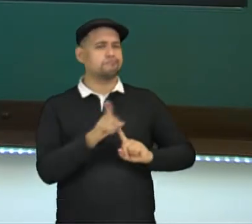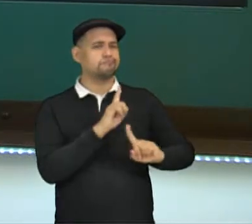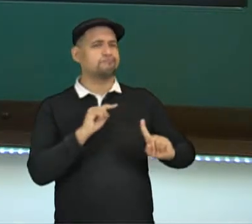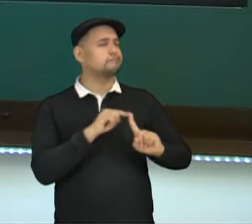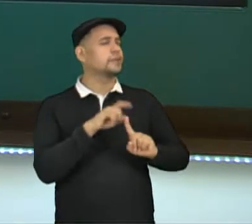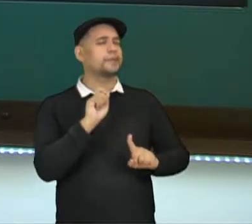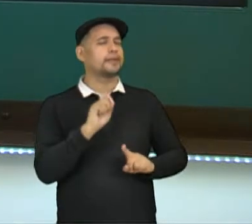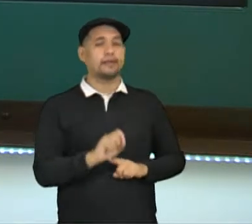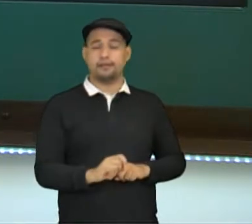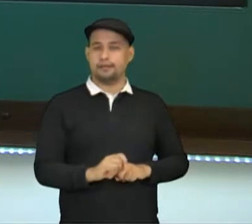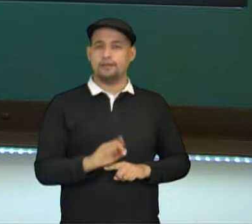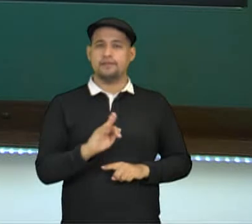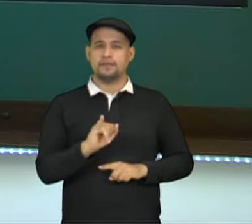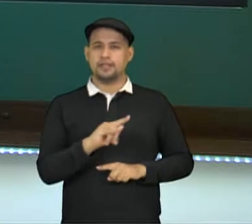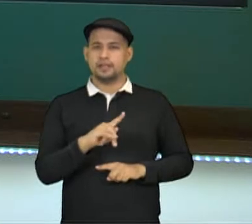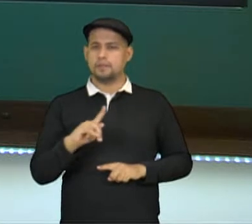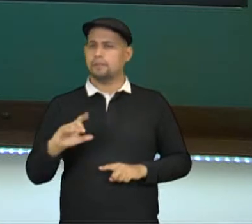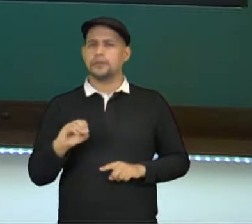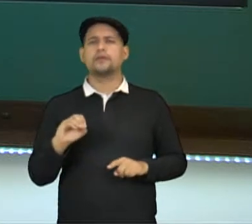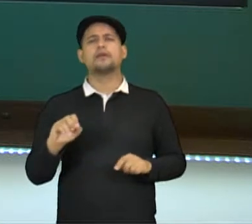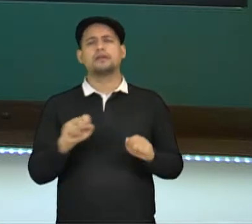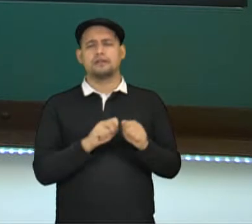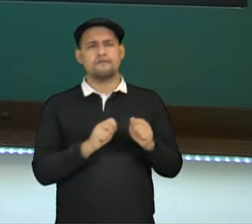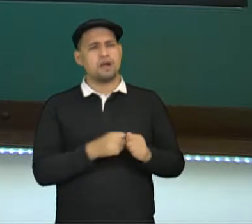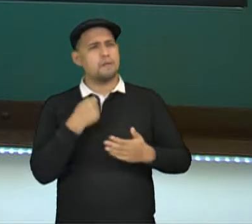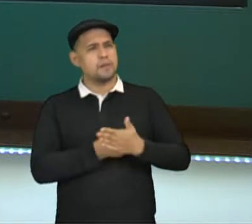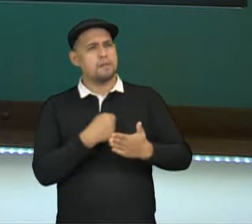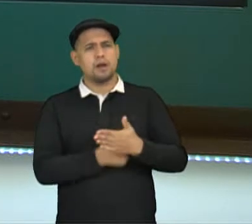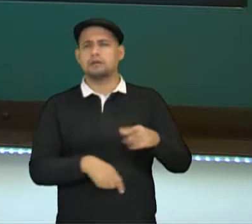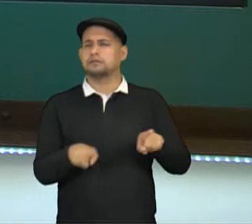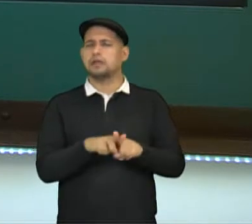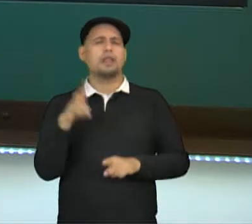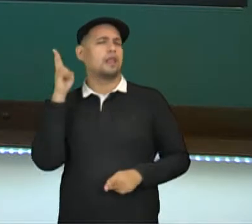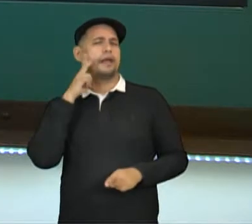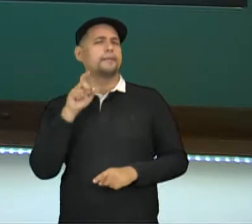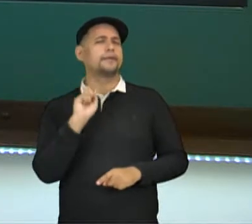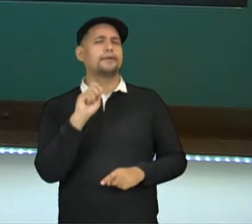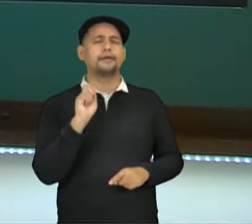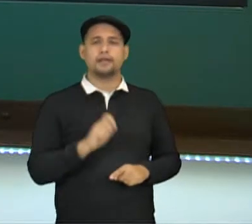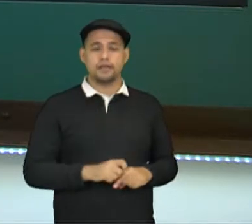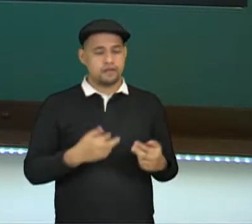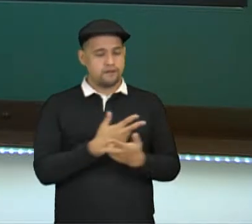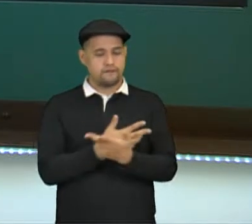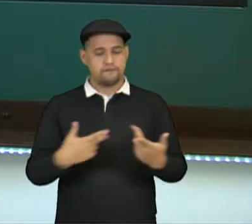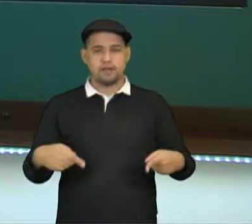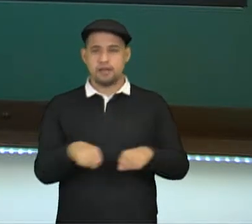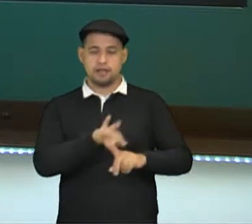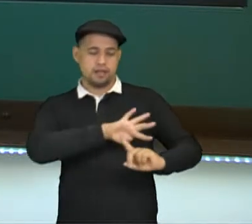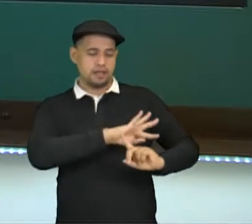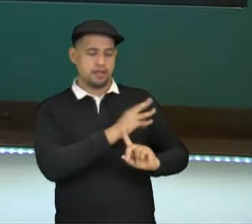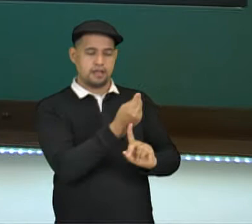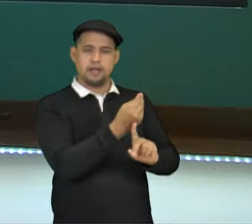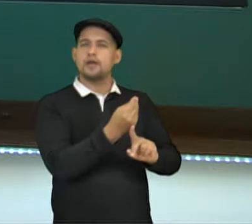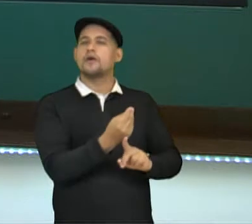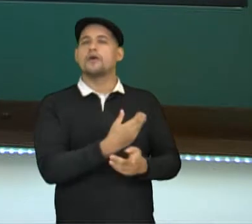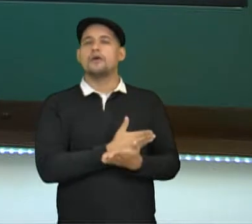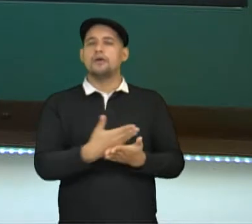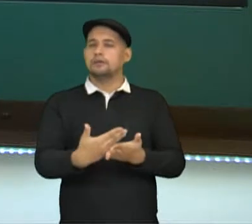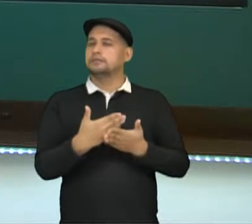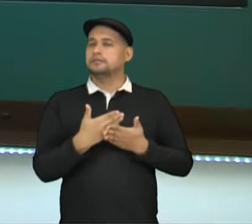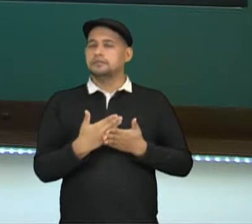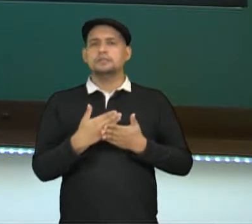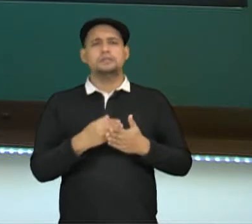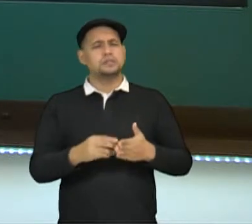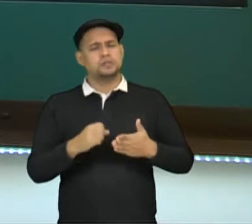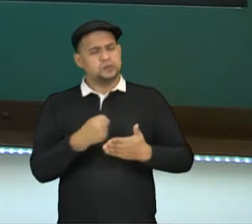o Filippo Marinetti, ele faz esse manifesto, lembrando que a maioria dos estilos de arte começa pela literatura, ele